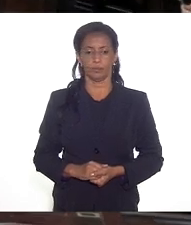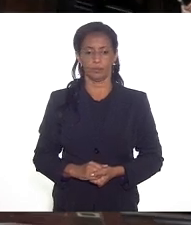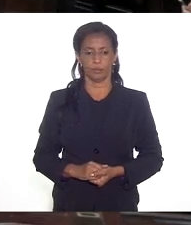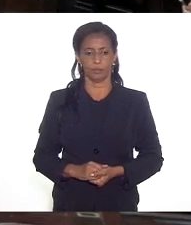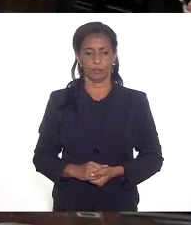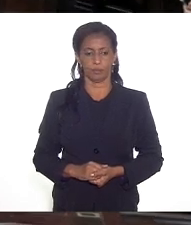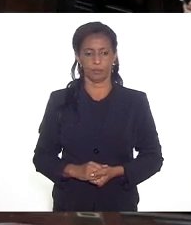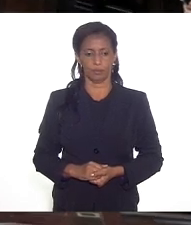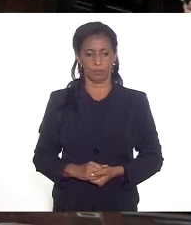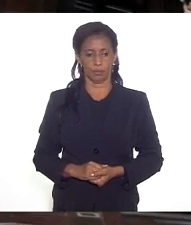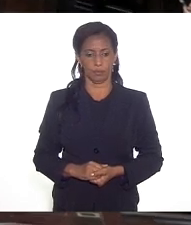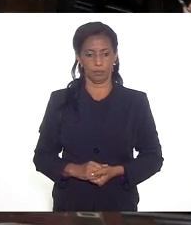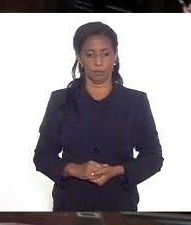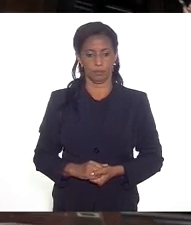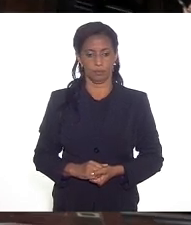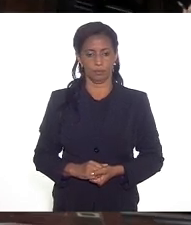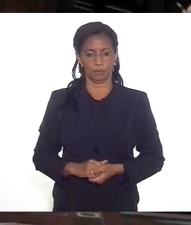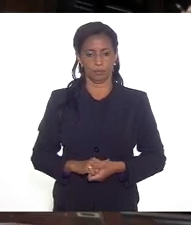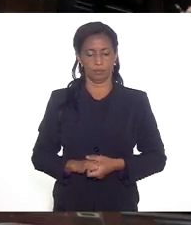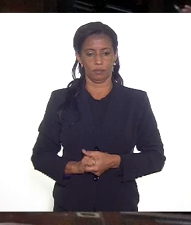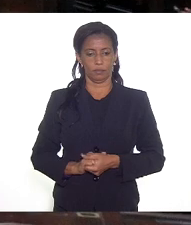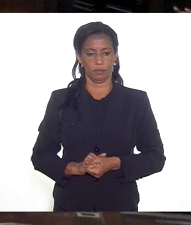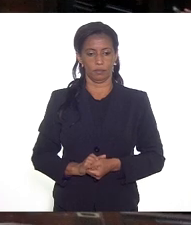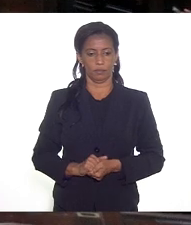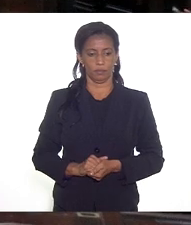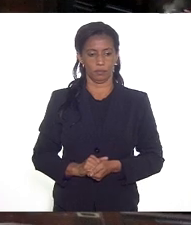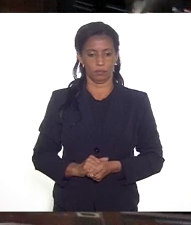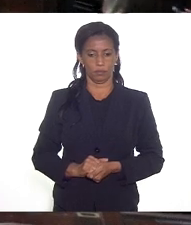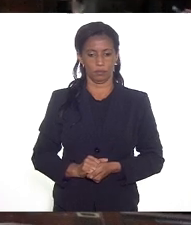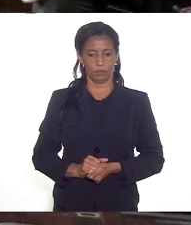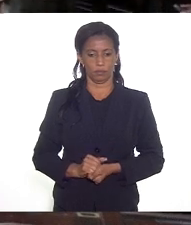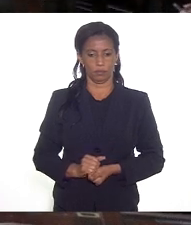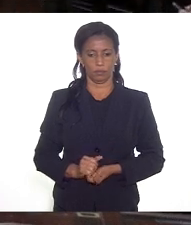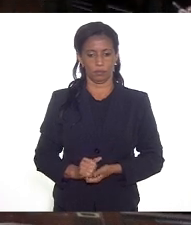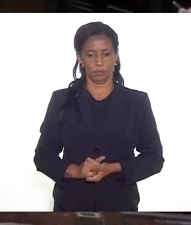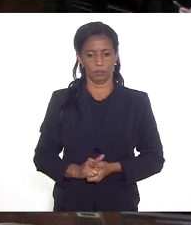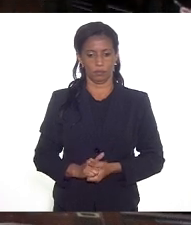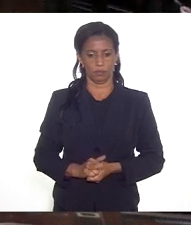E aí E aí